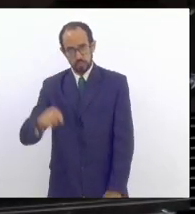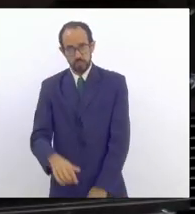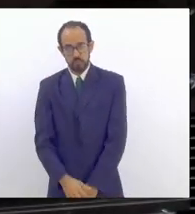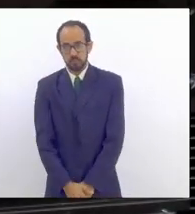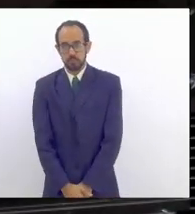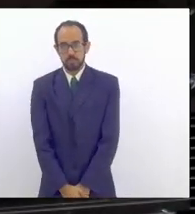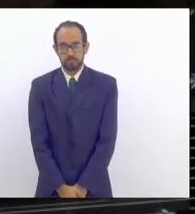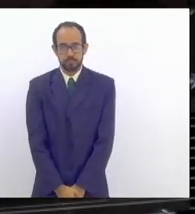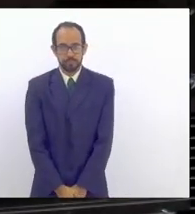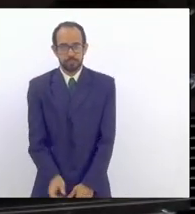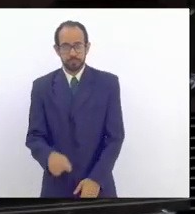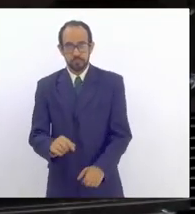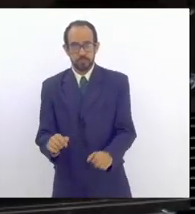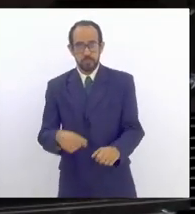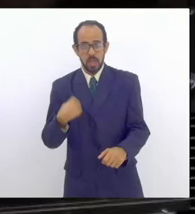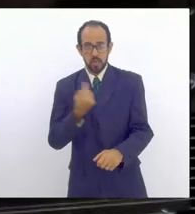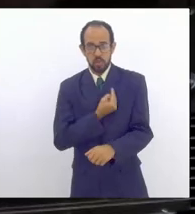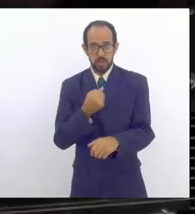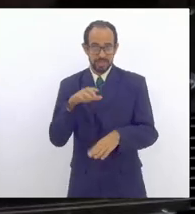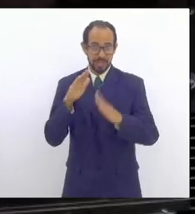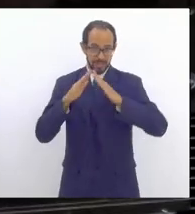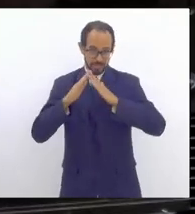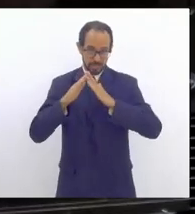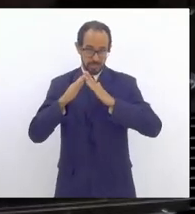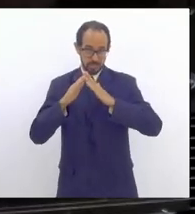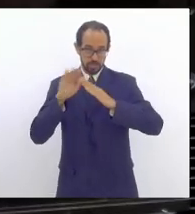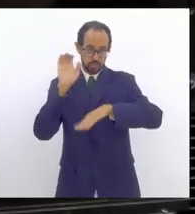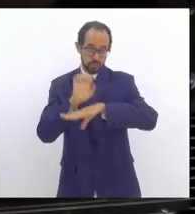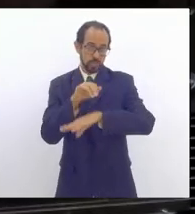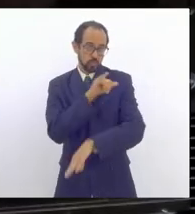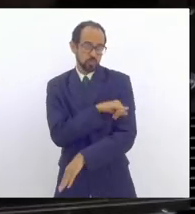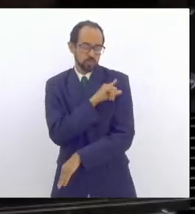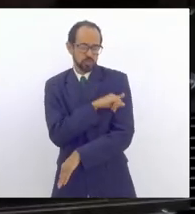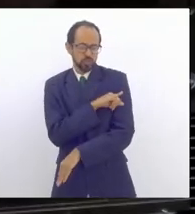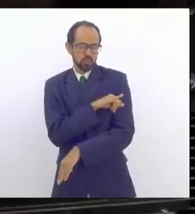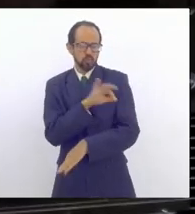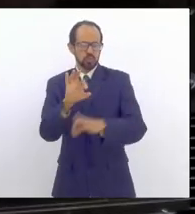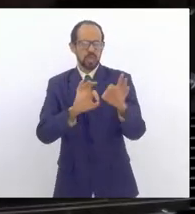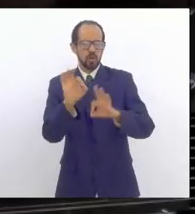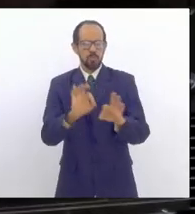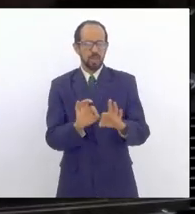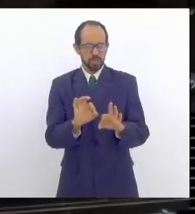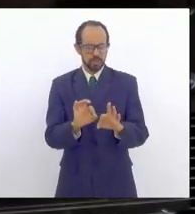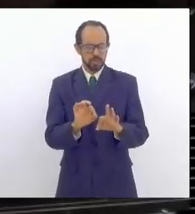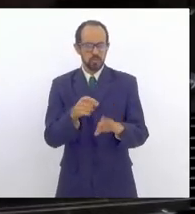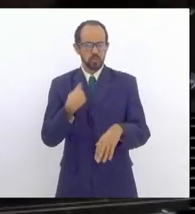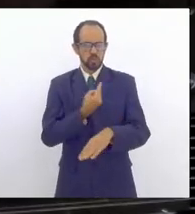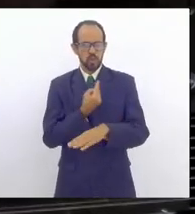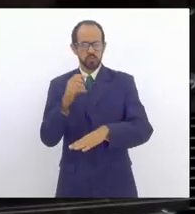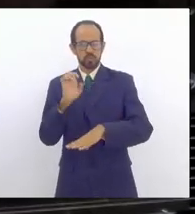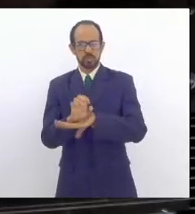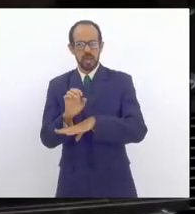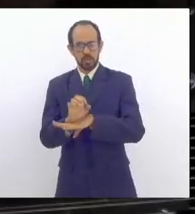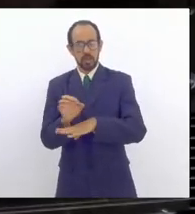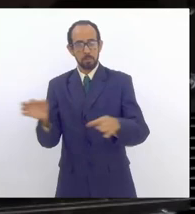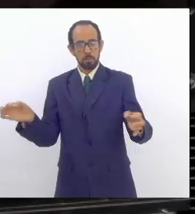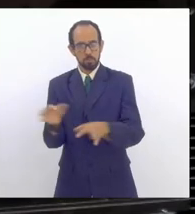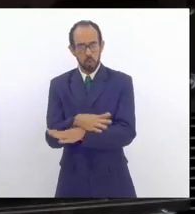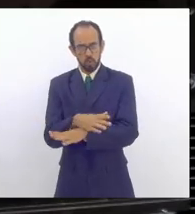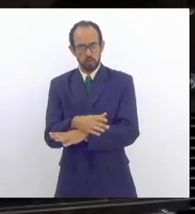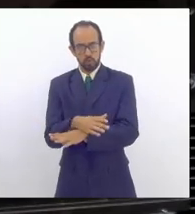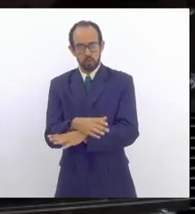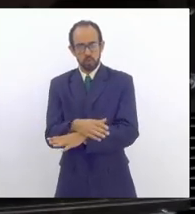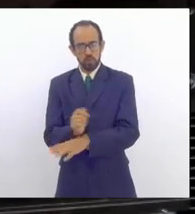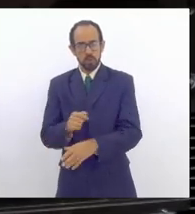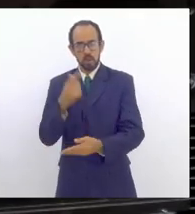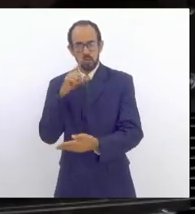A nossa casa, o Rio de Janeiro, está arrumada. Nosso estado está pronto para retomar o lugar de